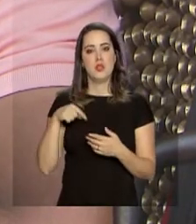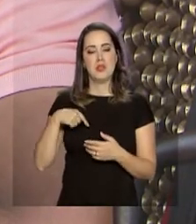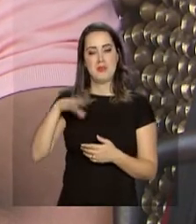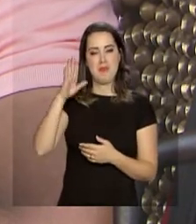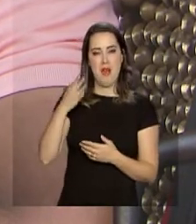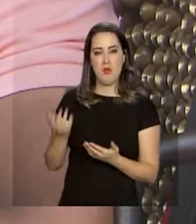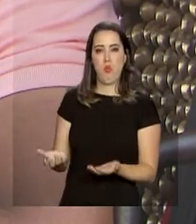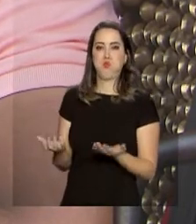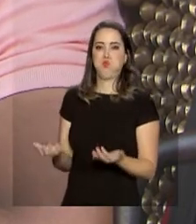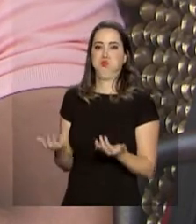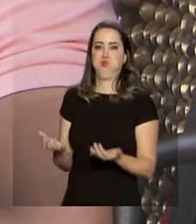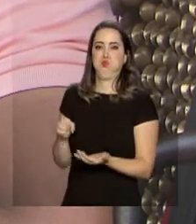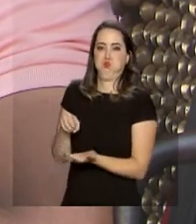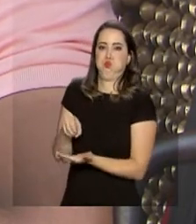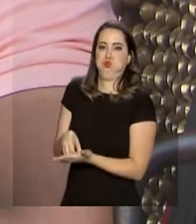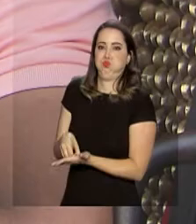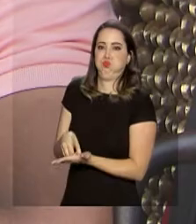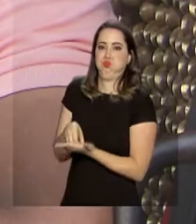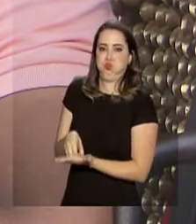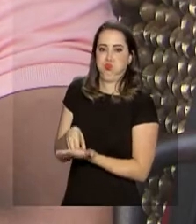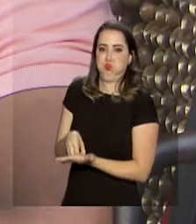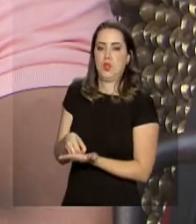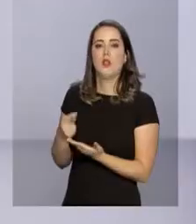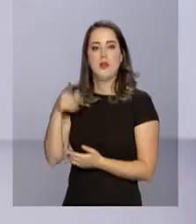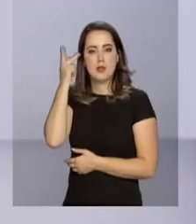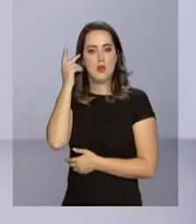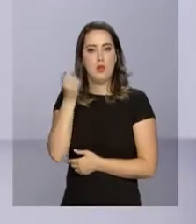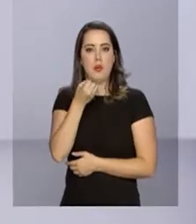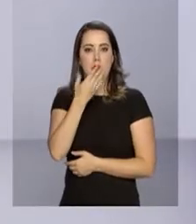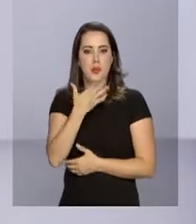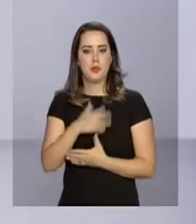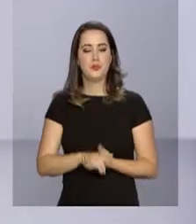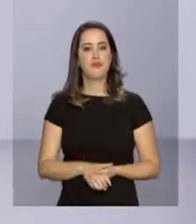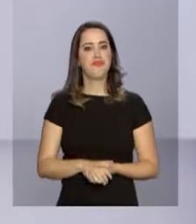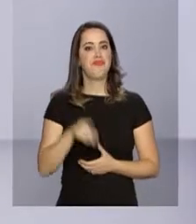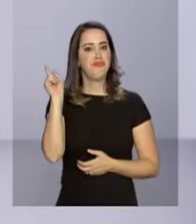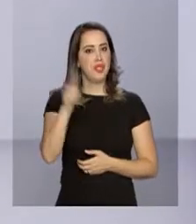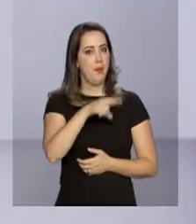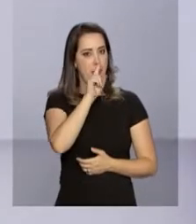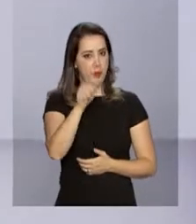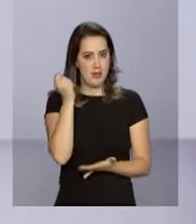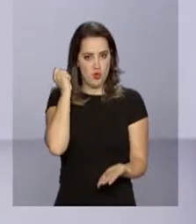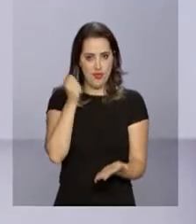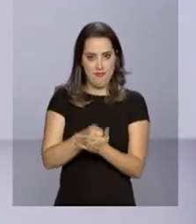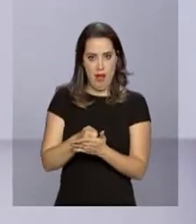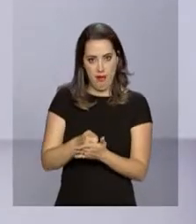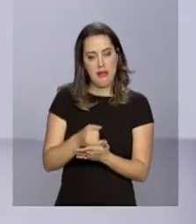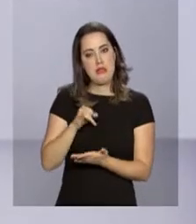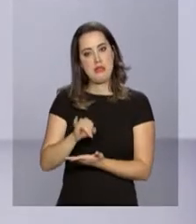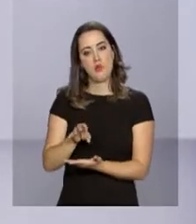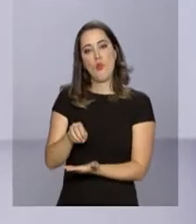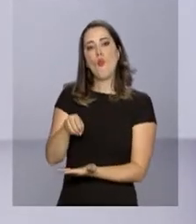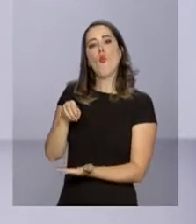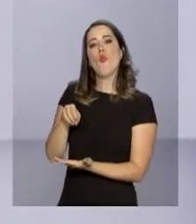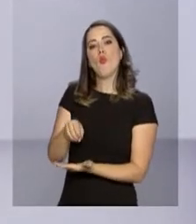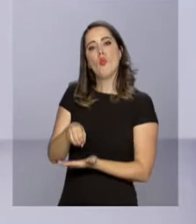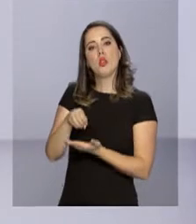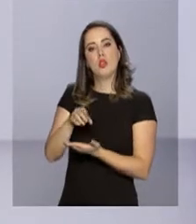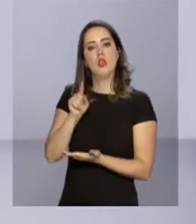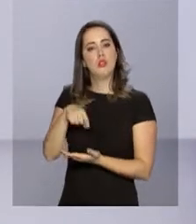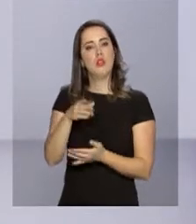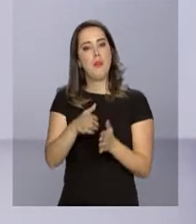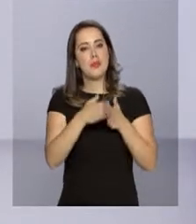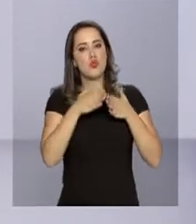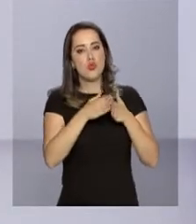então mais um estádio são paulino de beneficiarem a proibição da cobrança era uma reivindicação dos caminhoneiros na